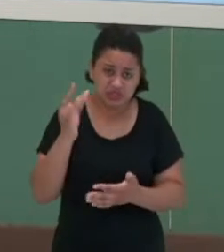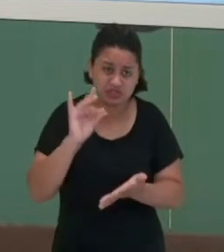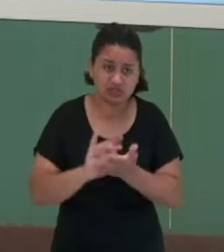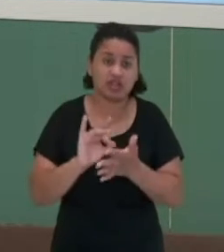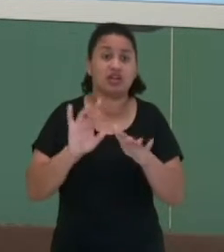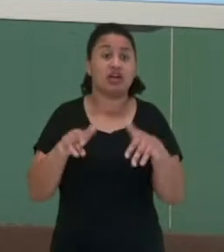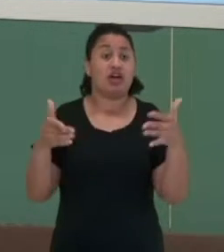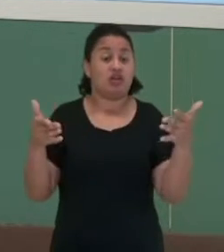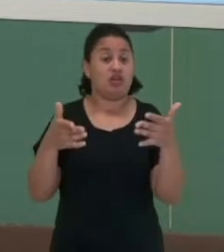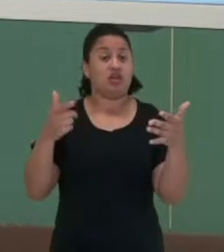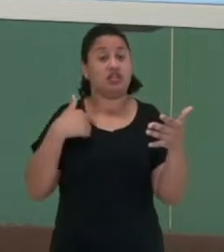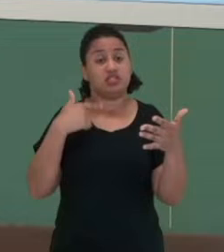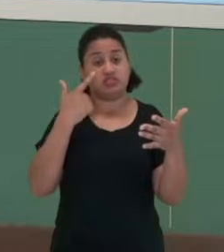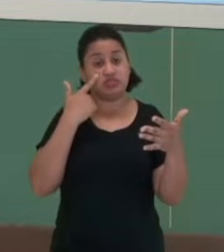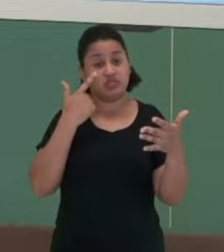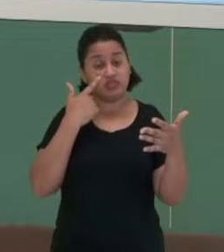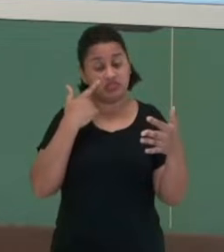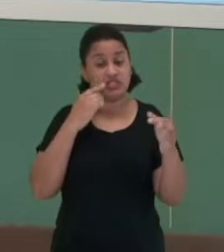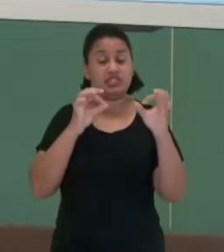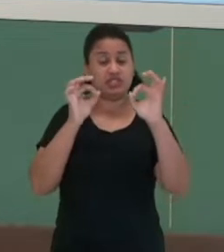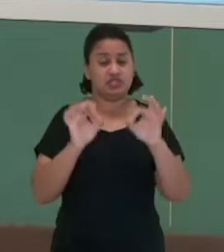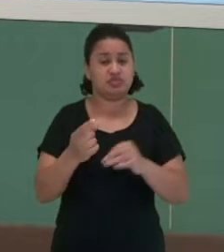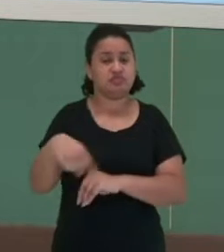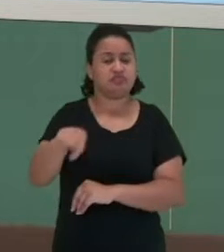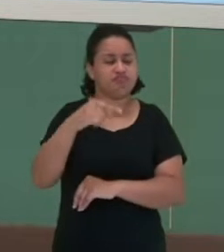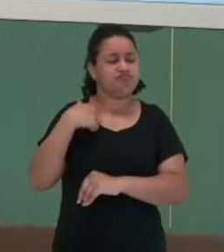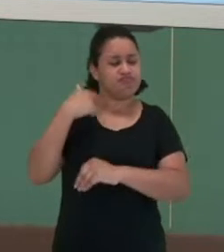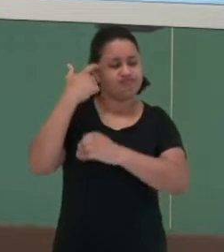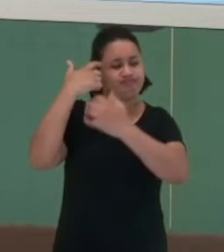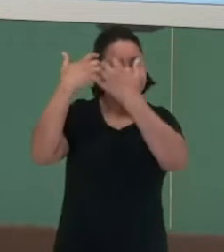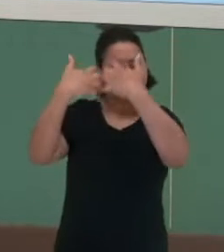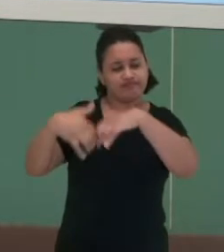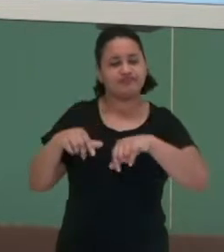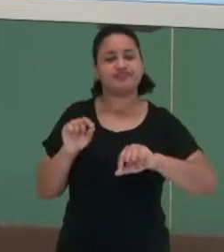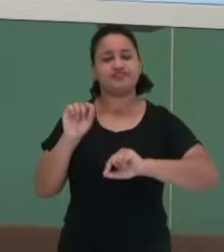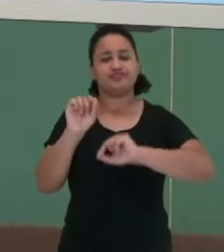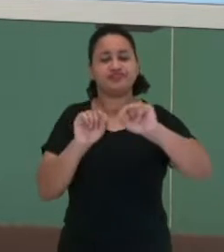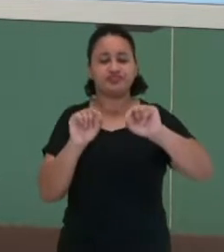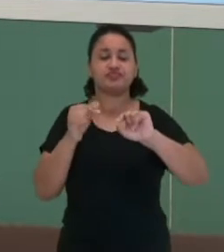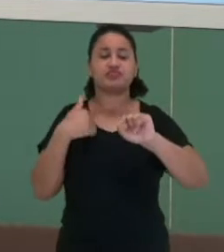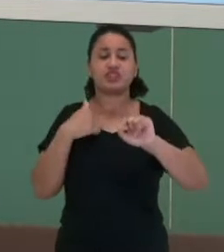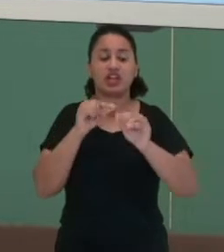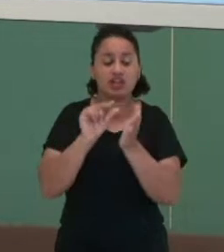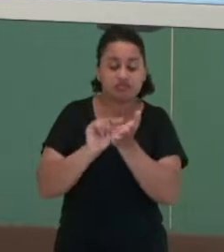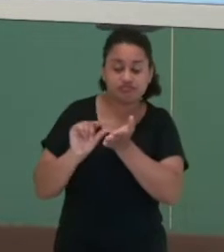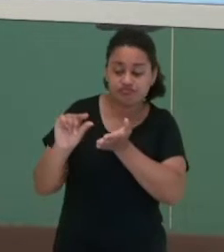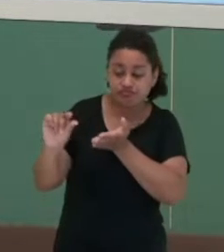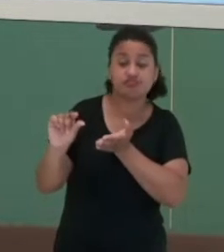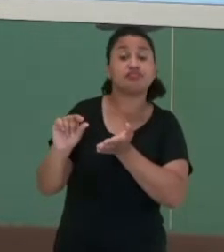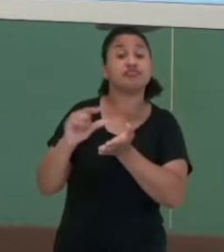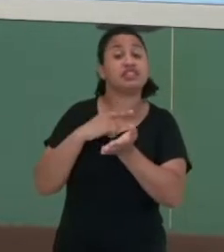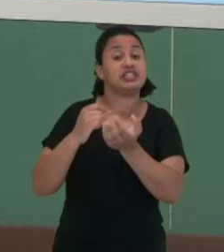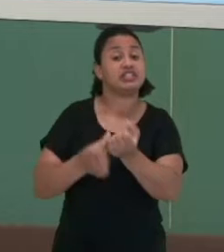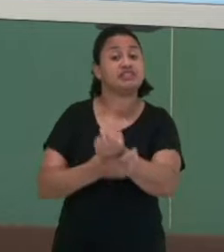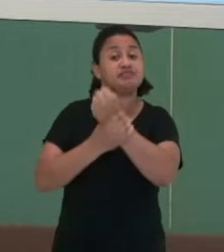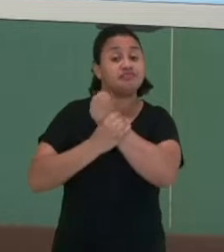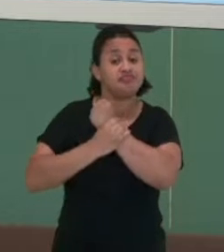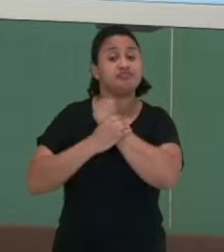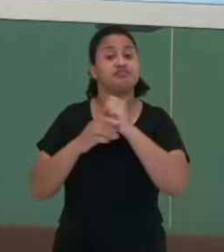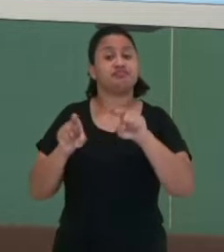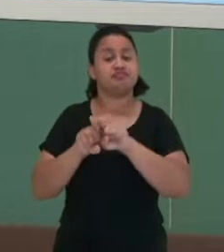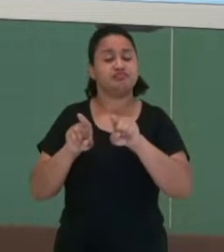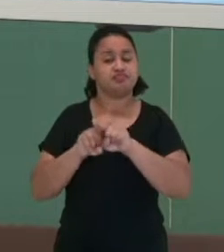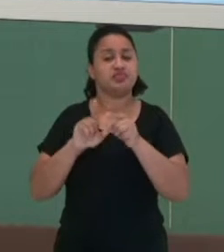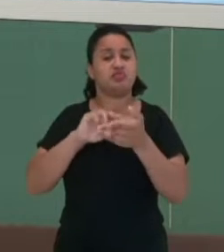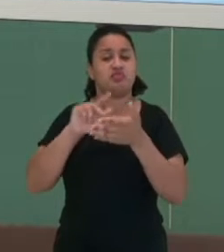vamos verificar exatamente isso para você pensar que é uma pequena parte para tanta segurança e tanta coisa que